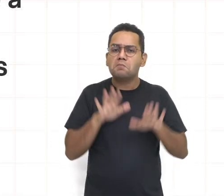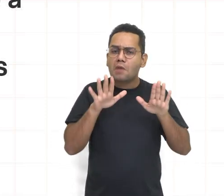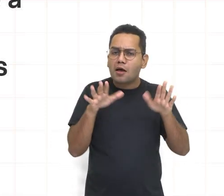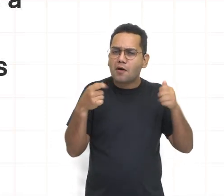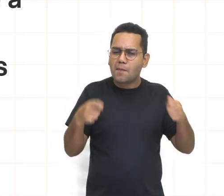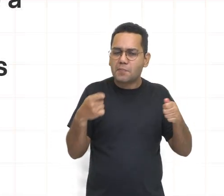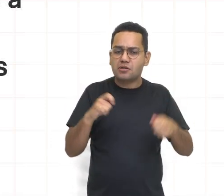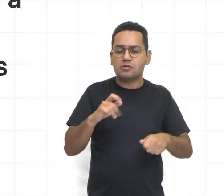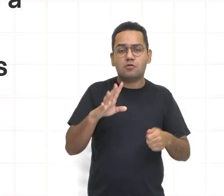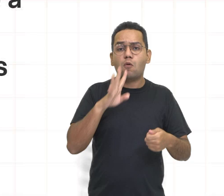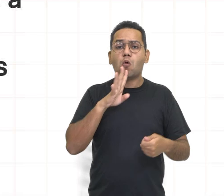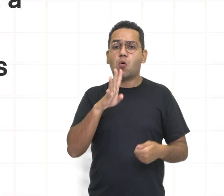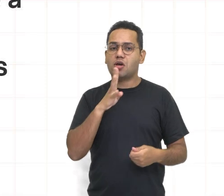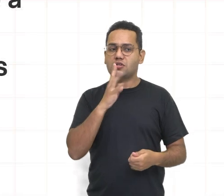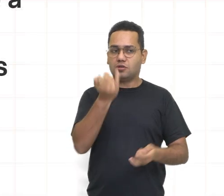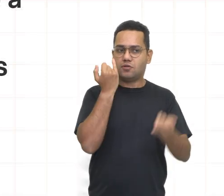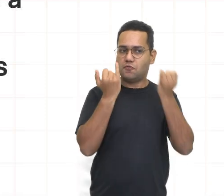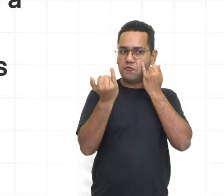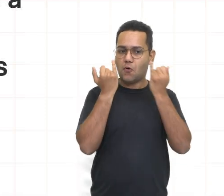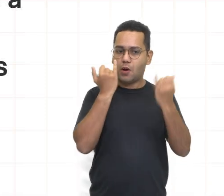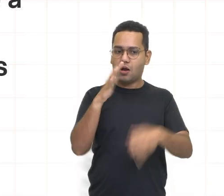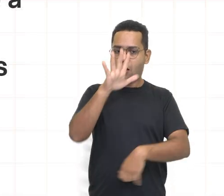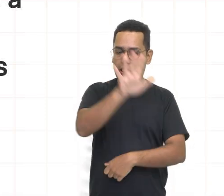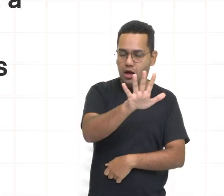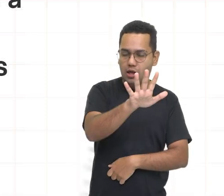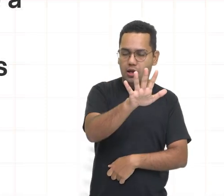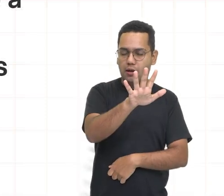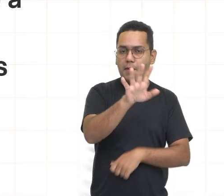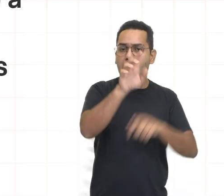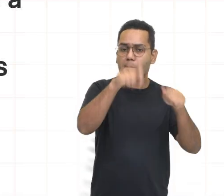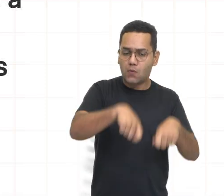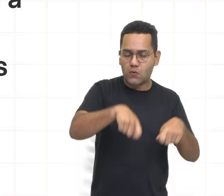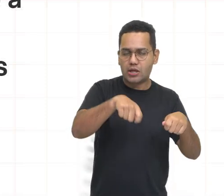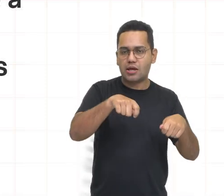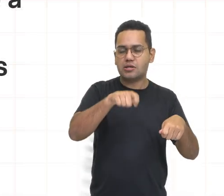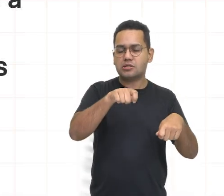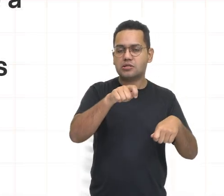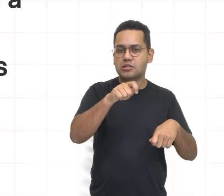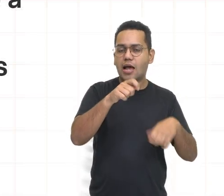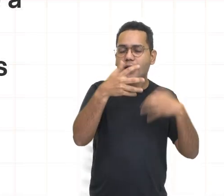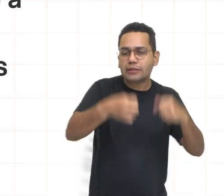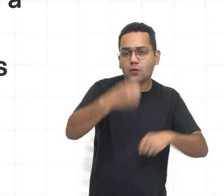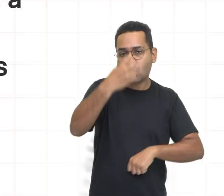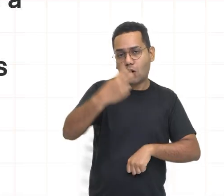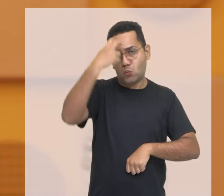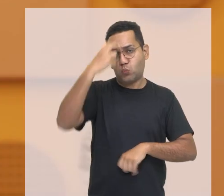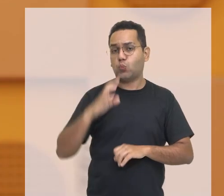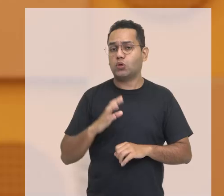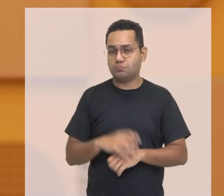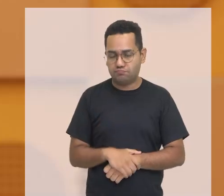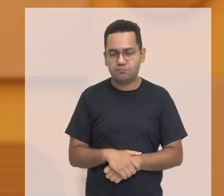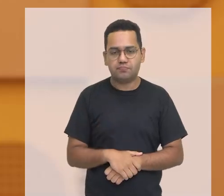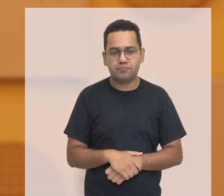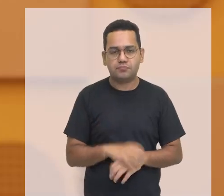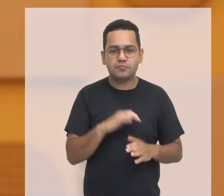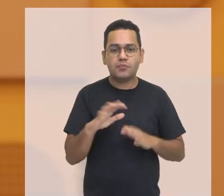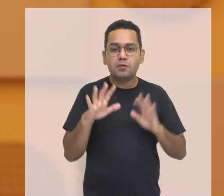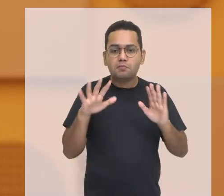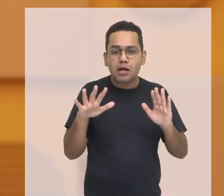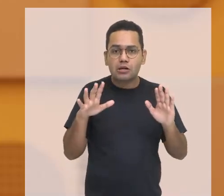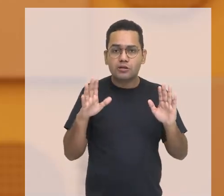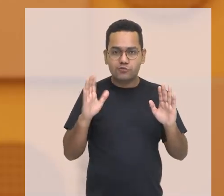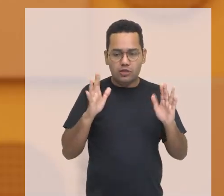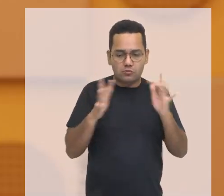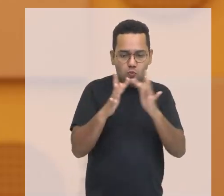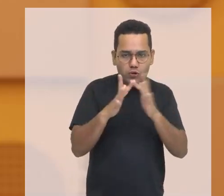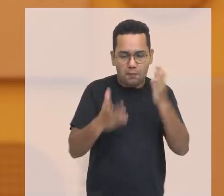aquela cultura vai melhor se adequar. Então, quando eu tenho essa questão de integração de culturas, eu